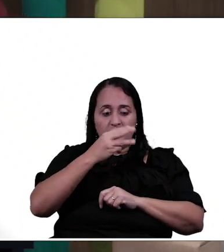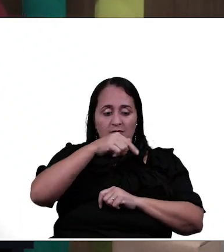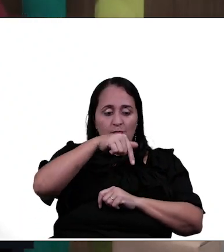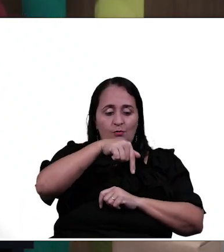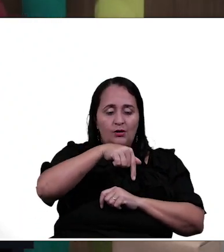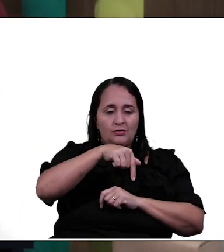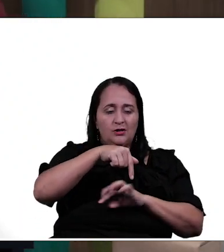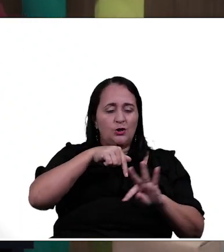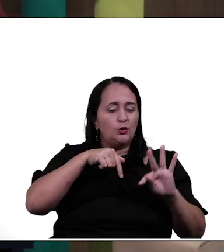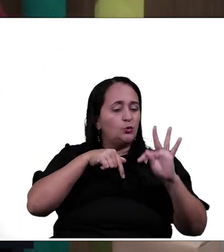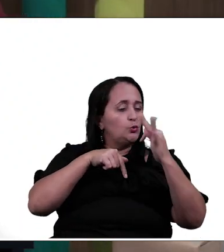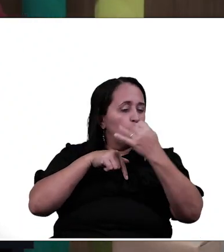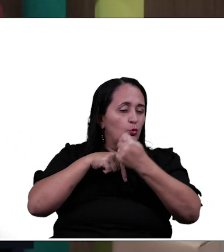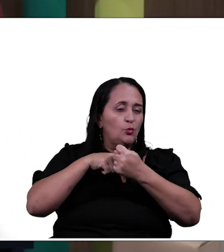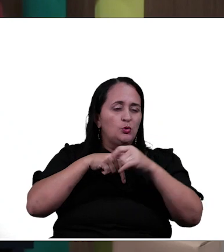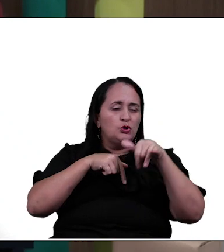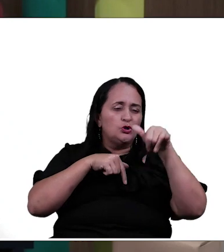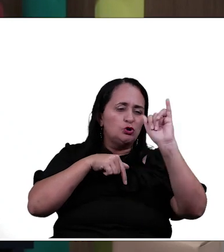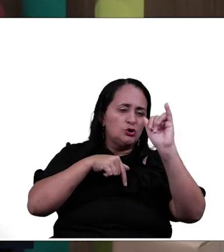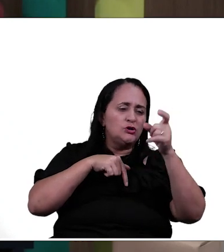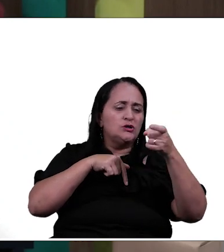por exemplo,